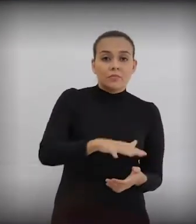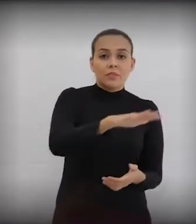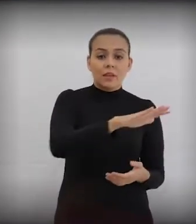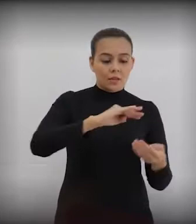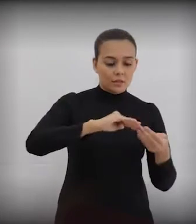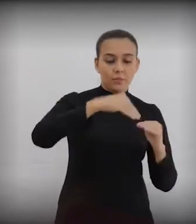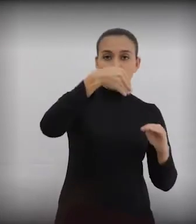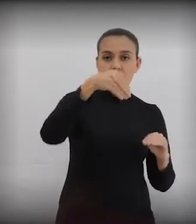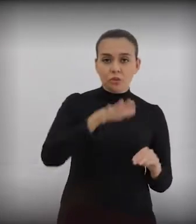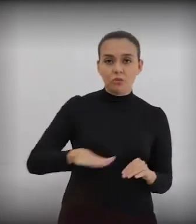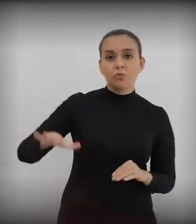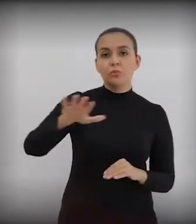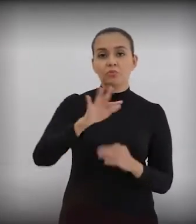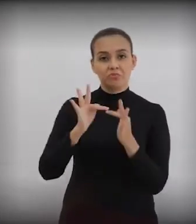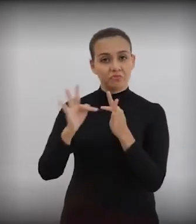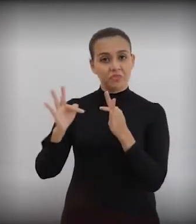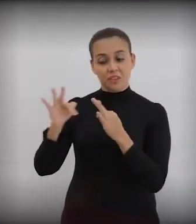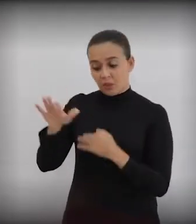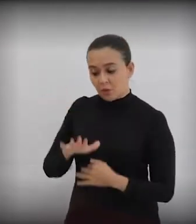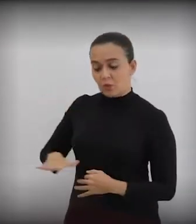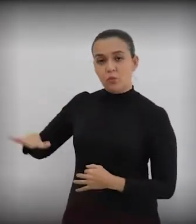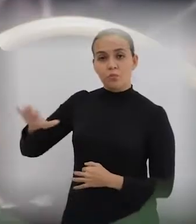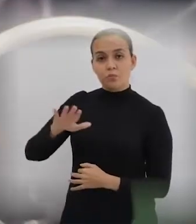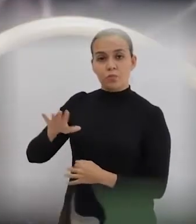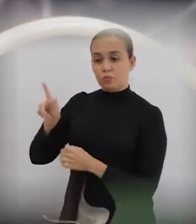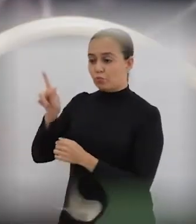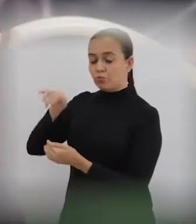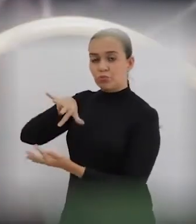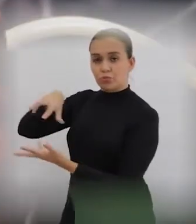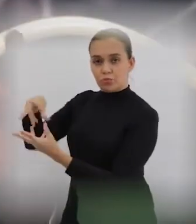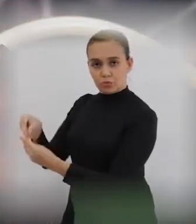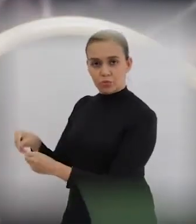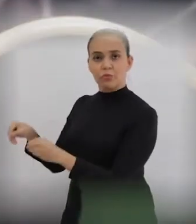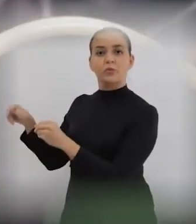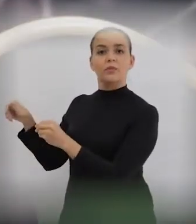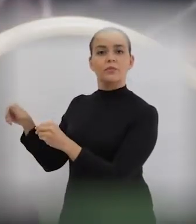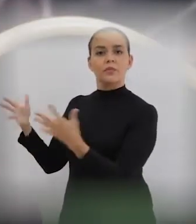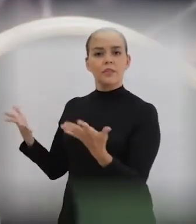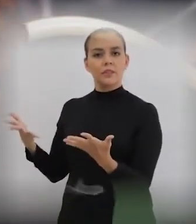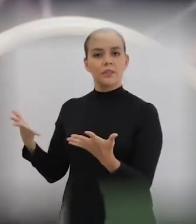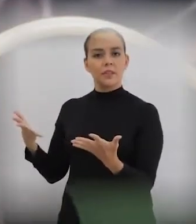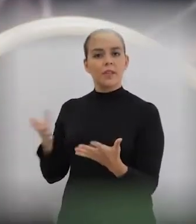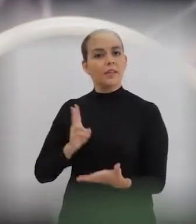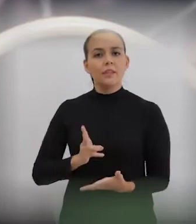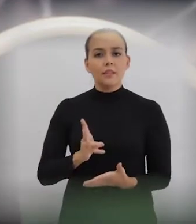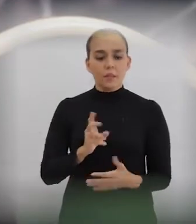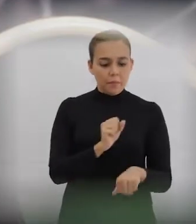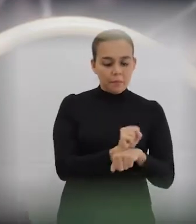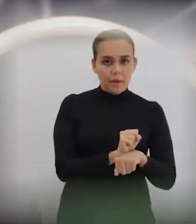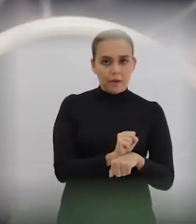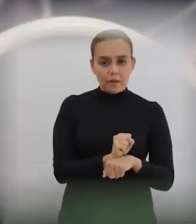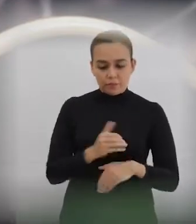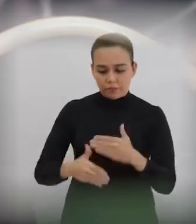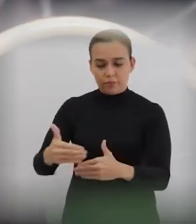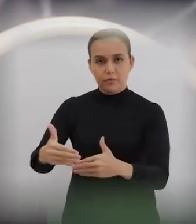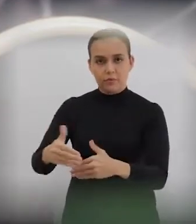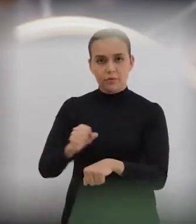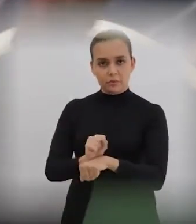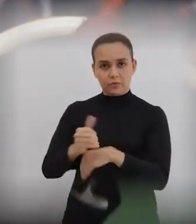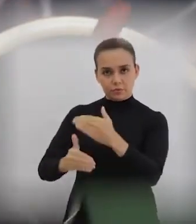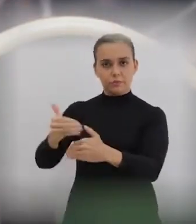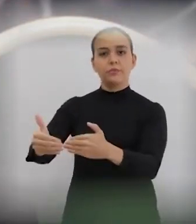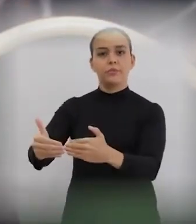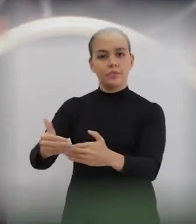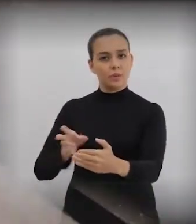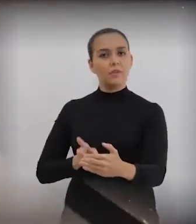quer no mundo da física, no mundo da geologia. A cultura é um imenso acelerador, condensa e acelera imensamente